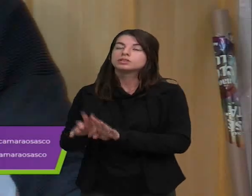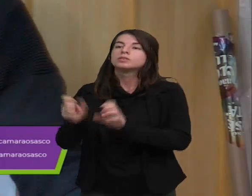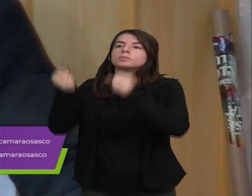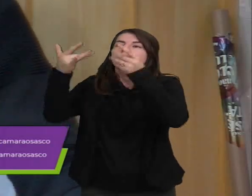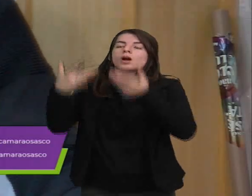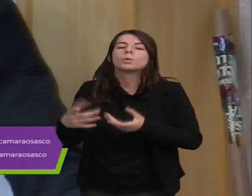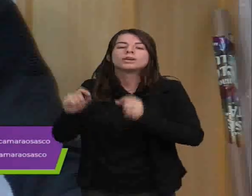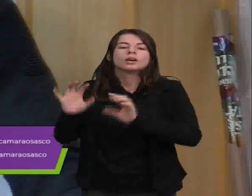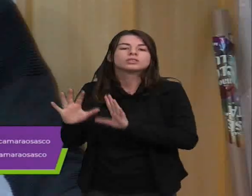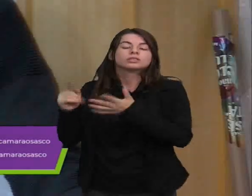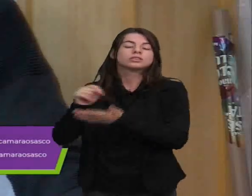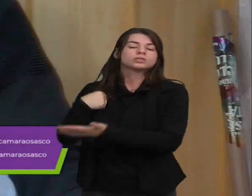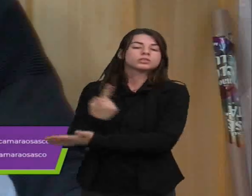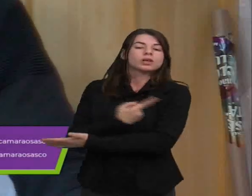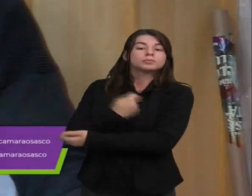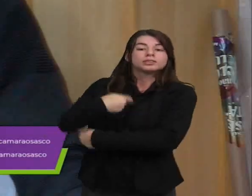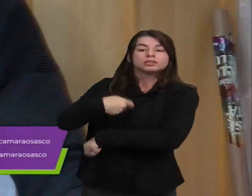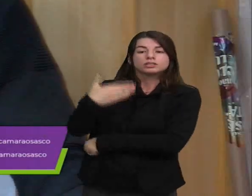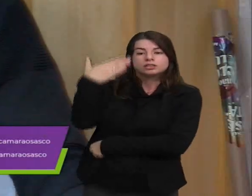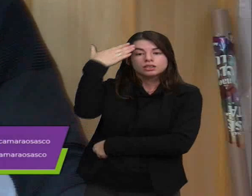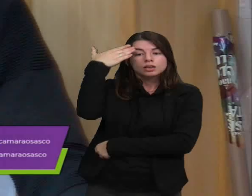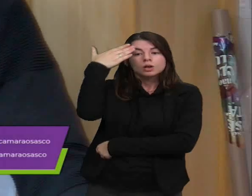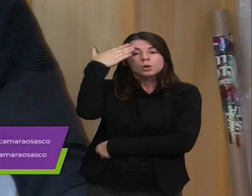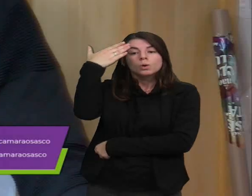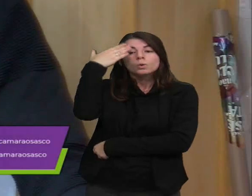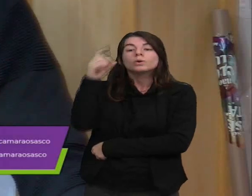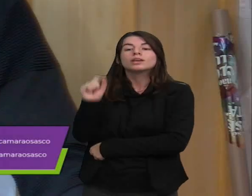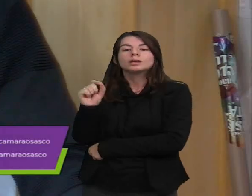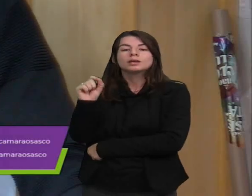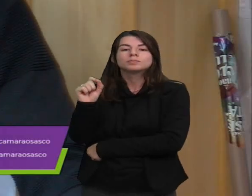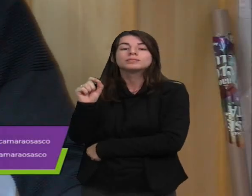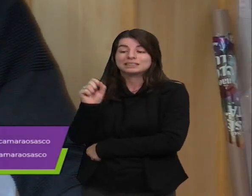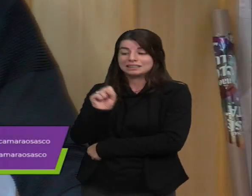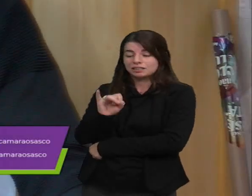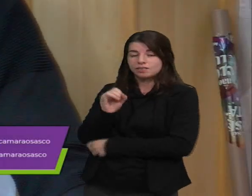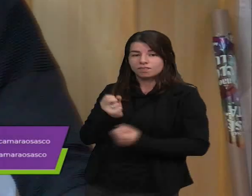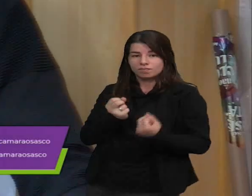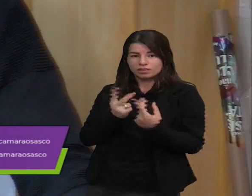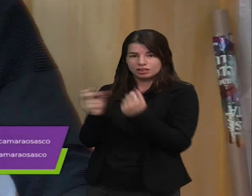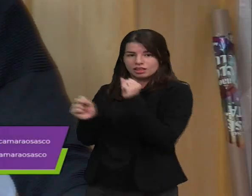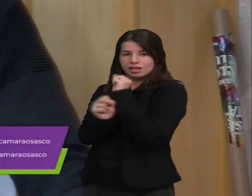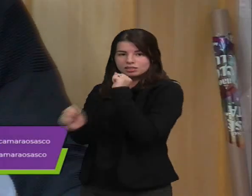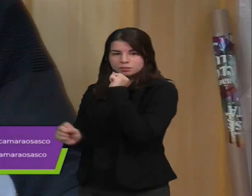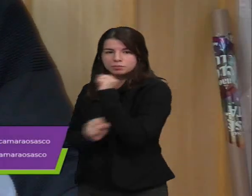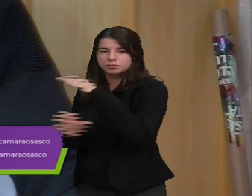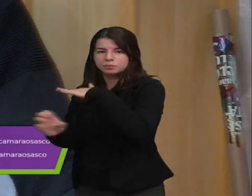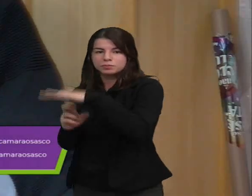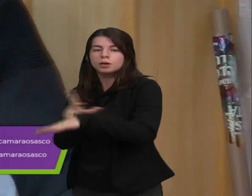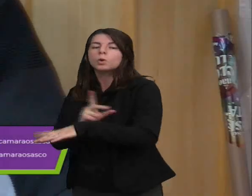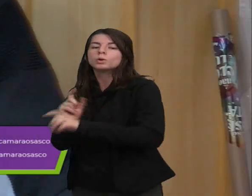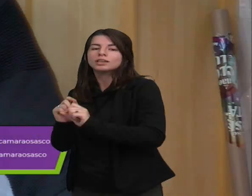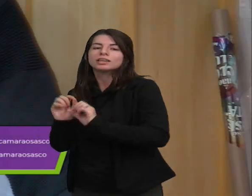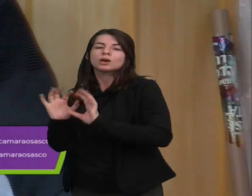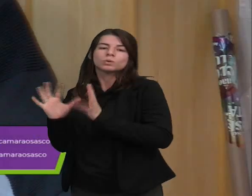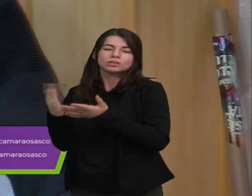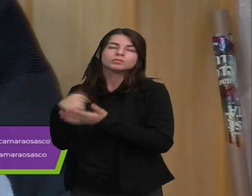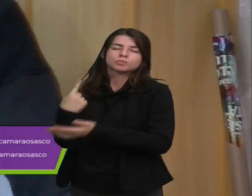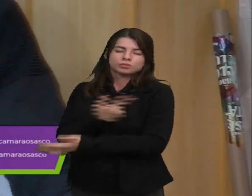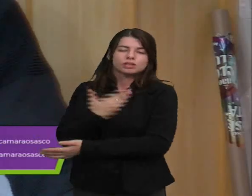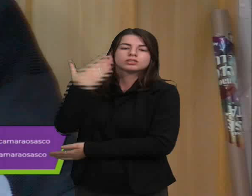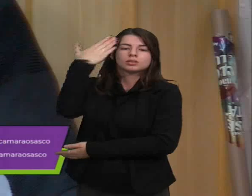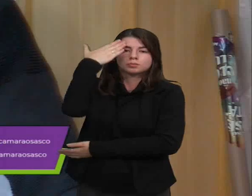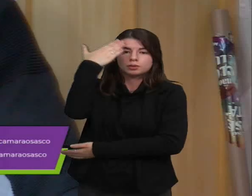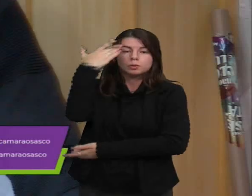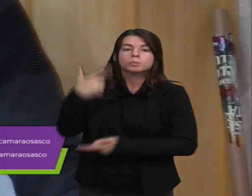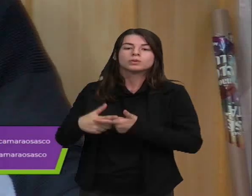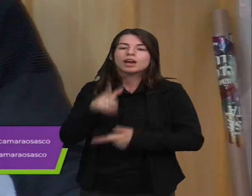mas nós temos um entendimento do que significa essa privatização nós estamos falando de um bem essencial